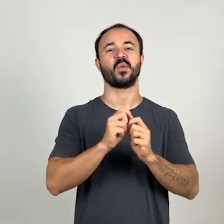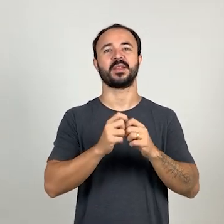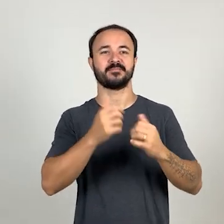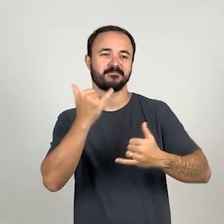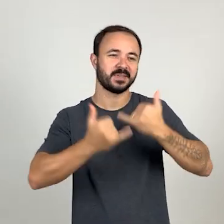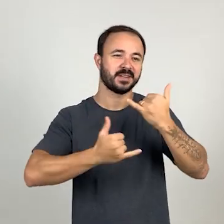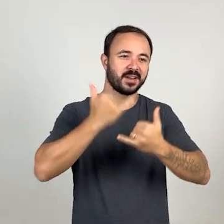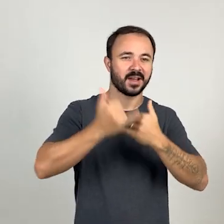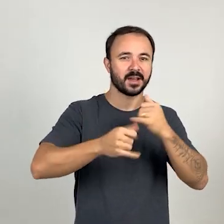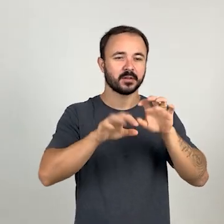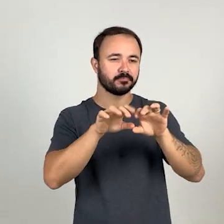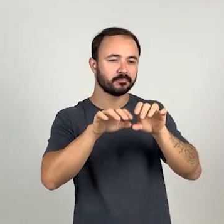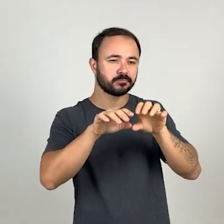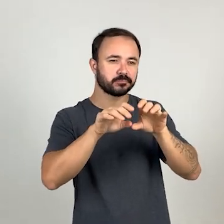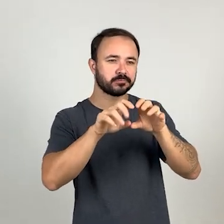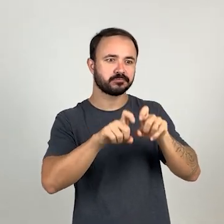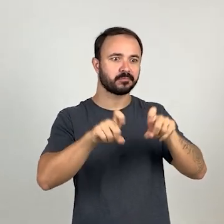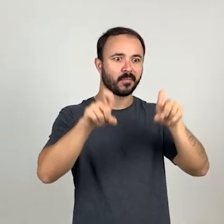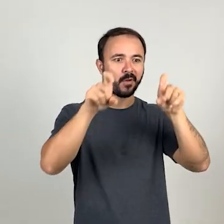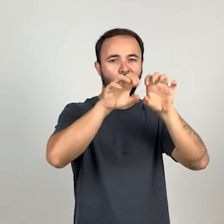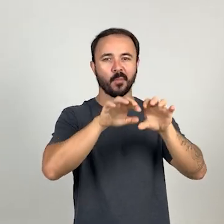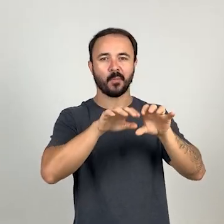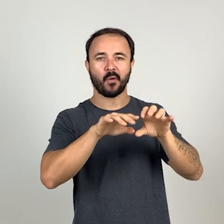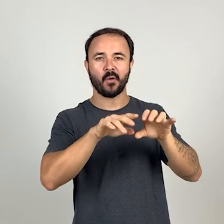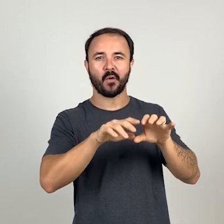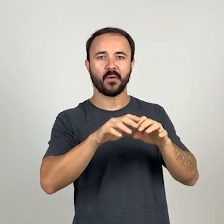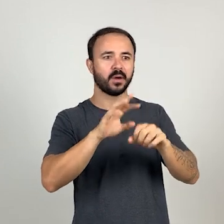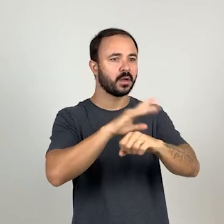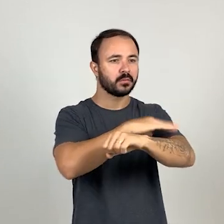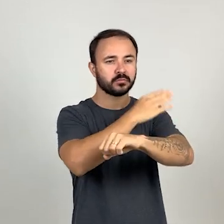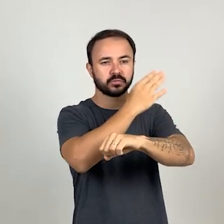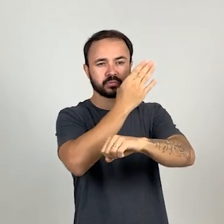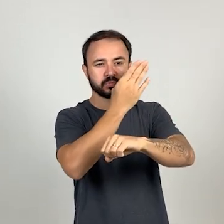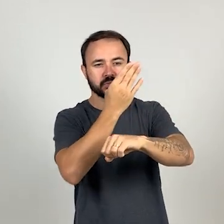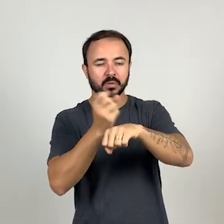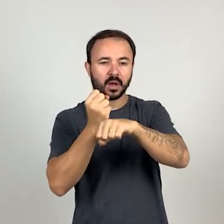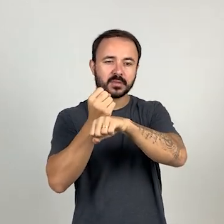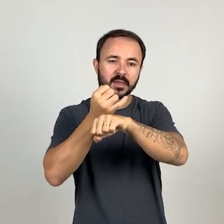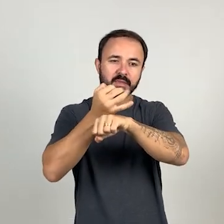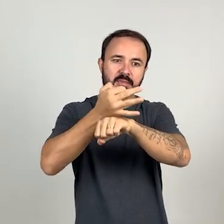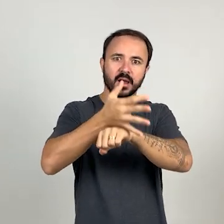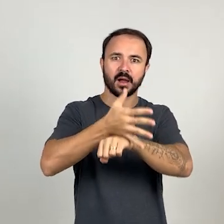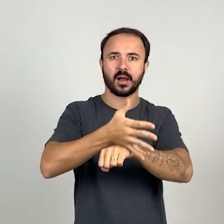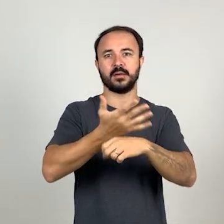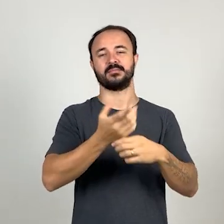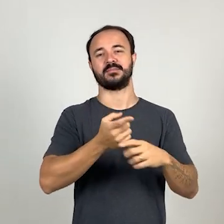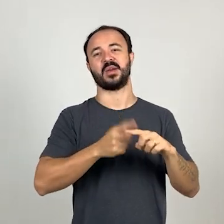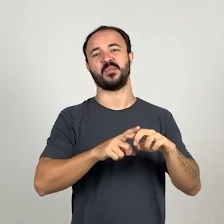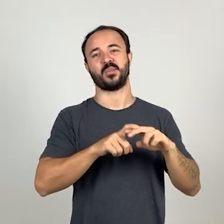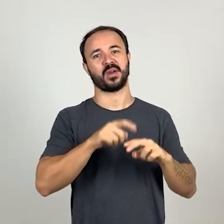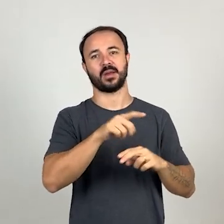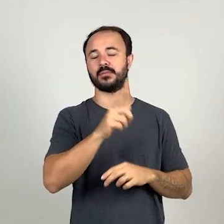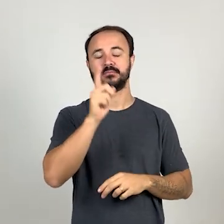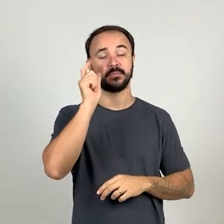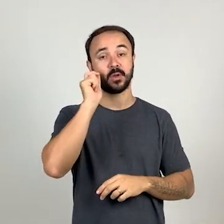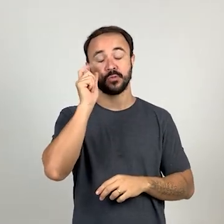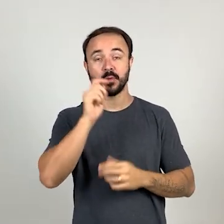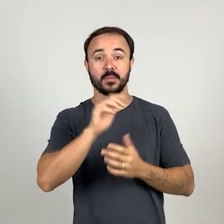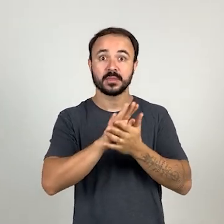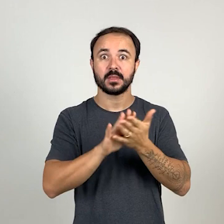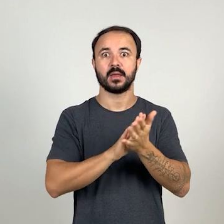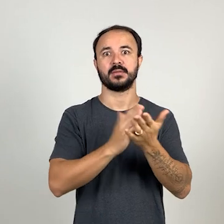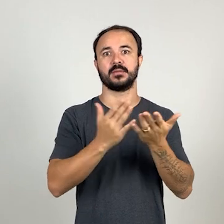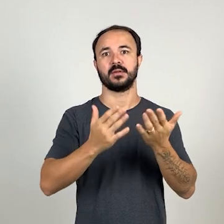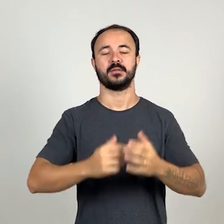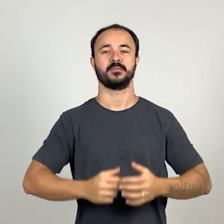até tarde no computador, muitos jogos. Então, ela perde muito sono. Qual seria a sugestão?